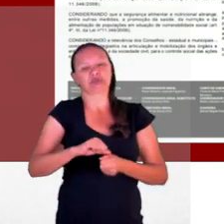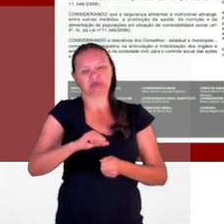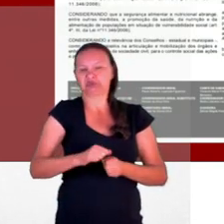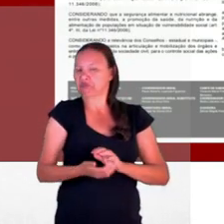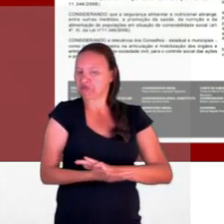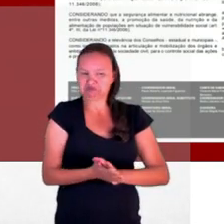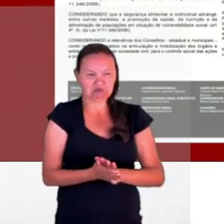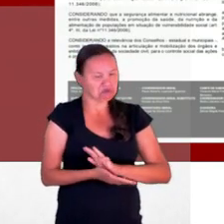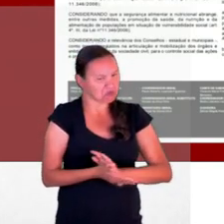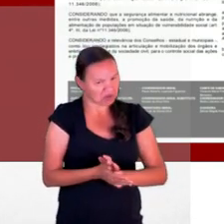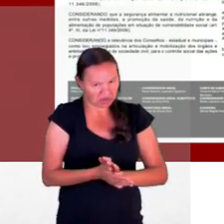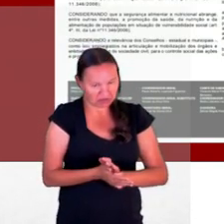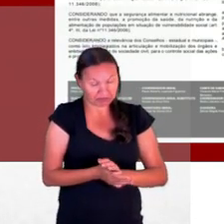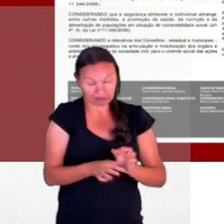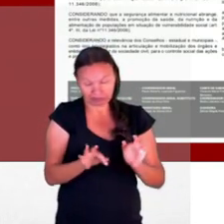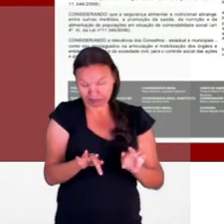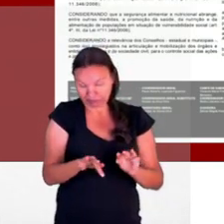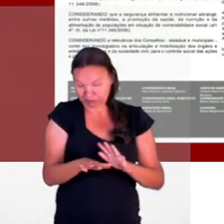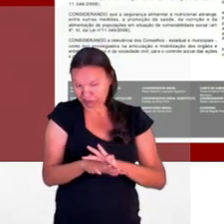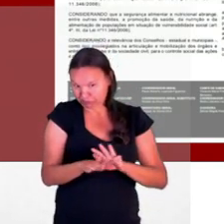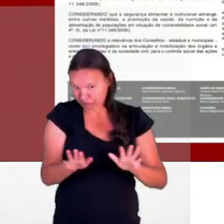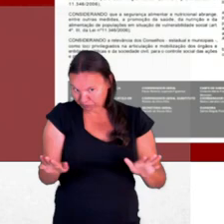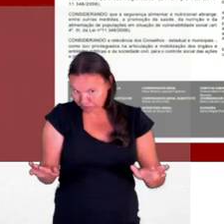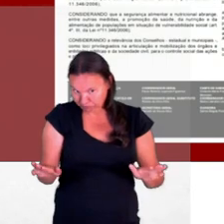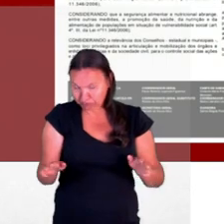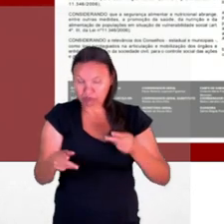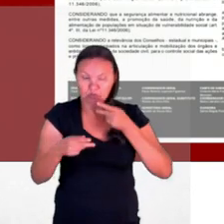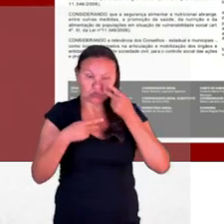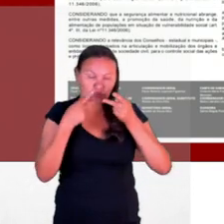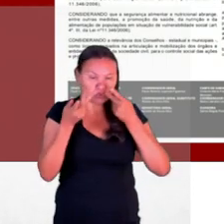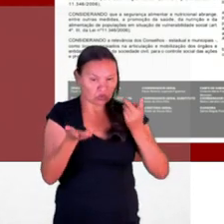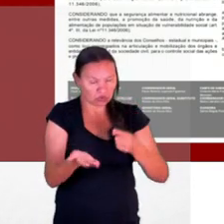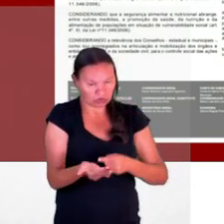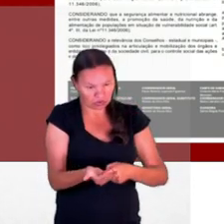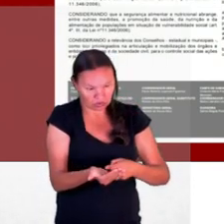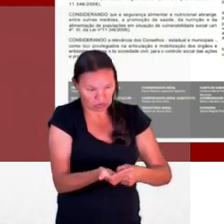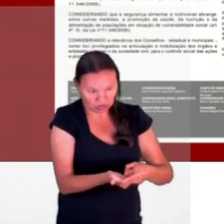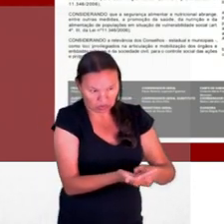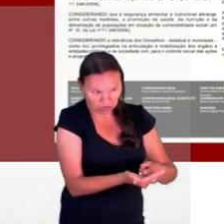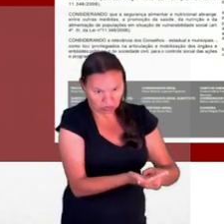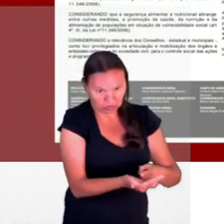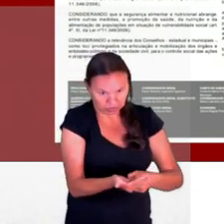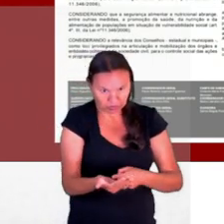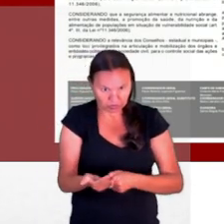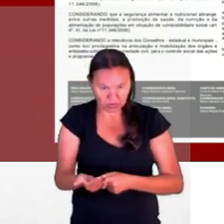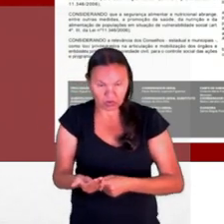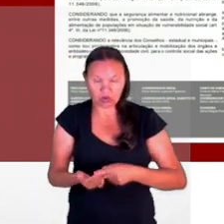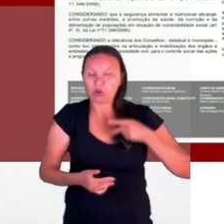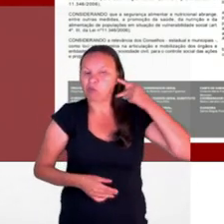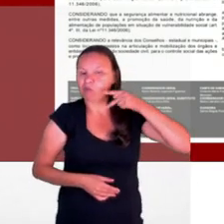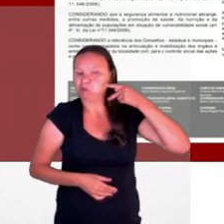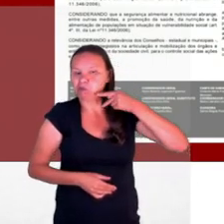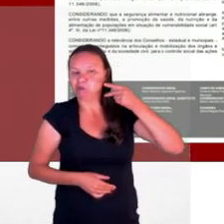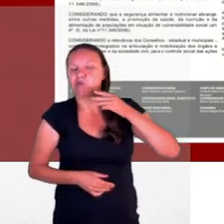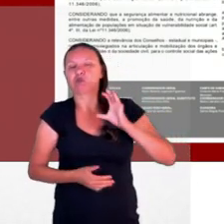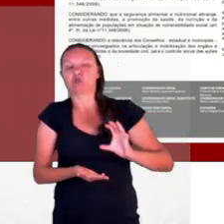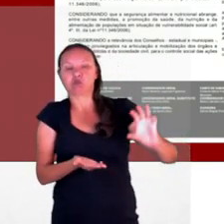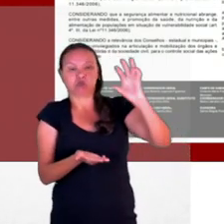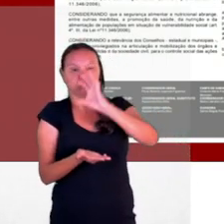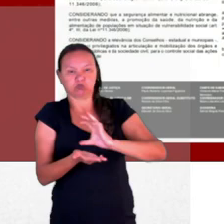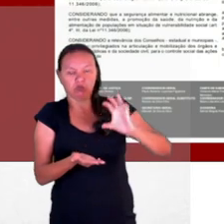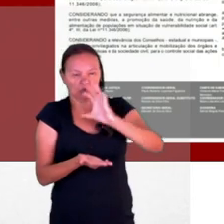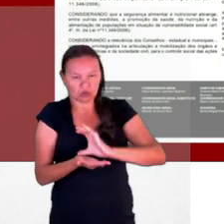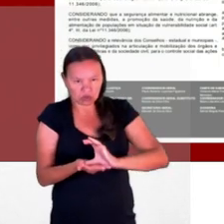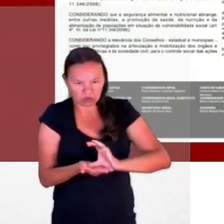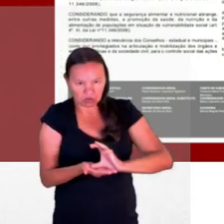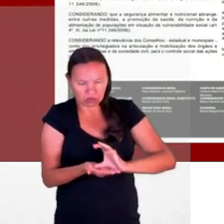quase nada enfim houve recomendações ou recomendação perdão do procurador-geral Para que houvesse aderência a